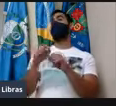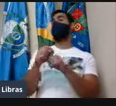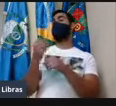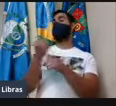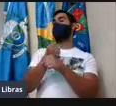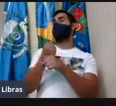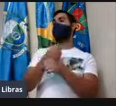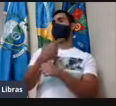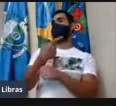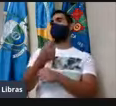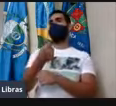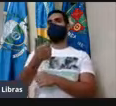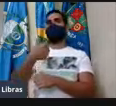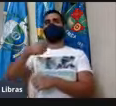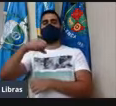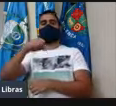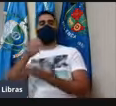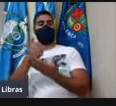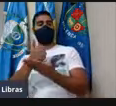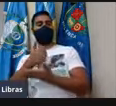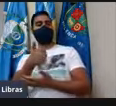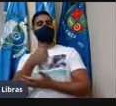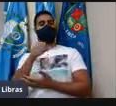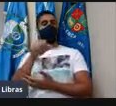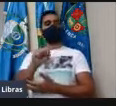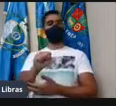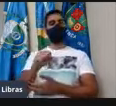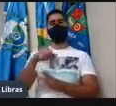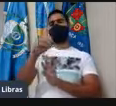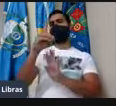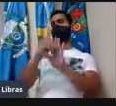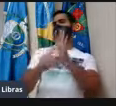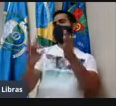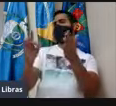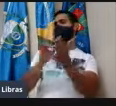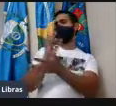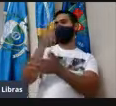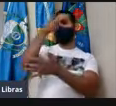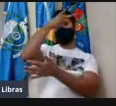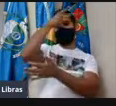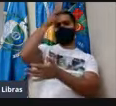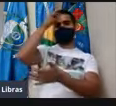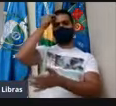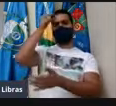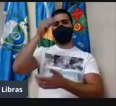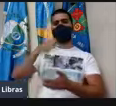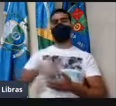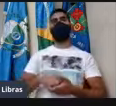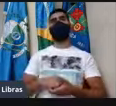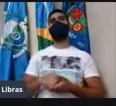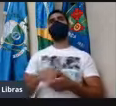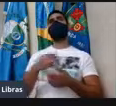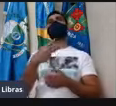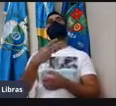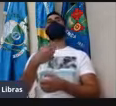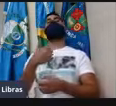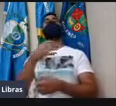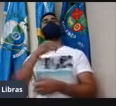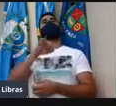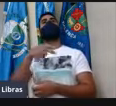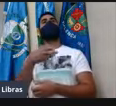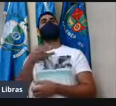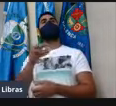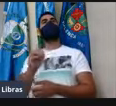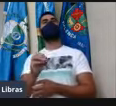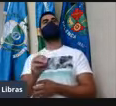exercício 2019 base 18, que foi o decreto assinado pelo prefeito em 31 de janeiro,